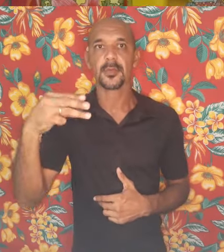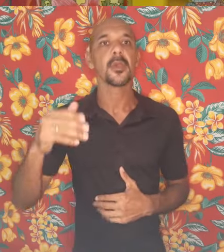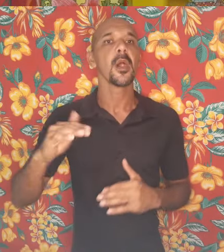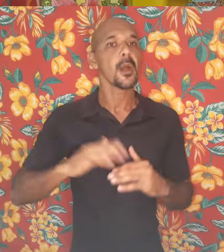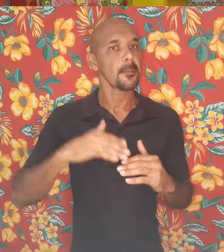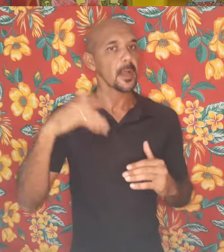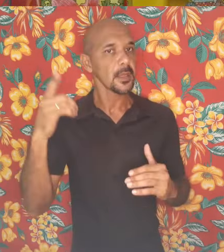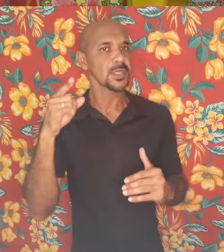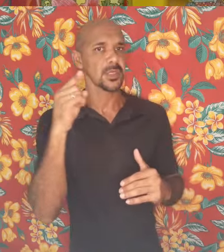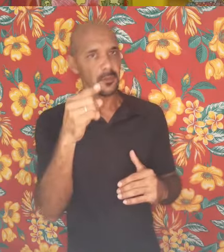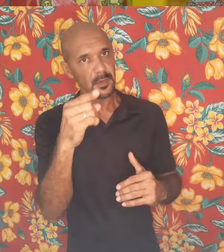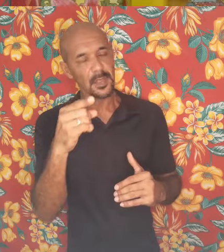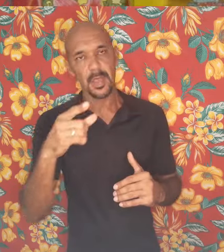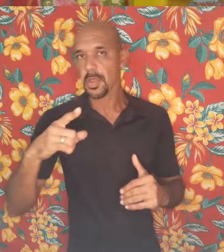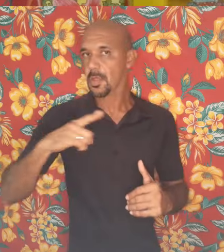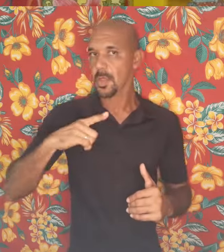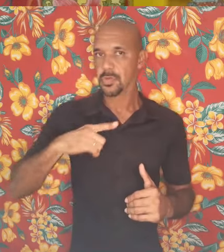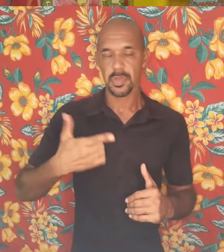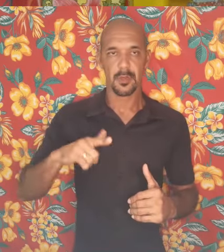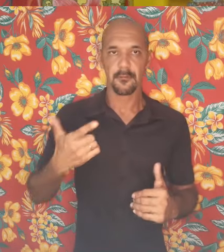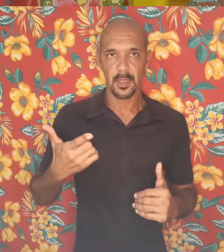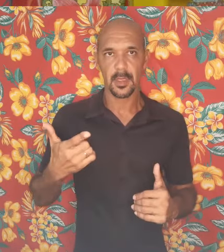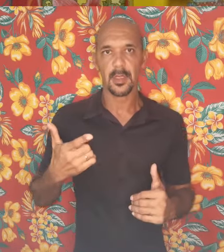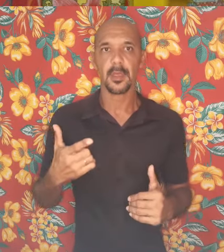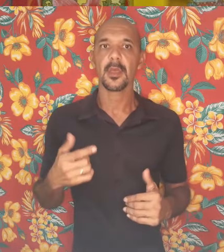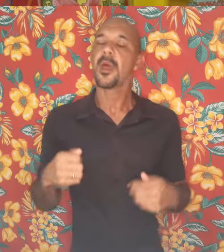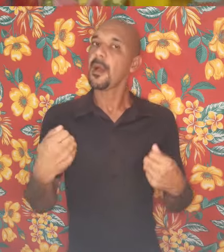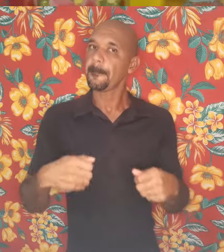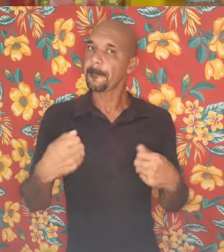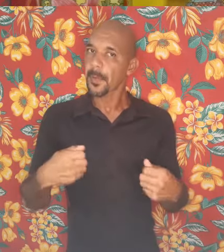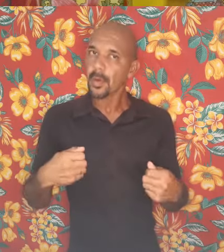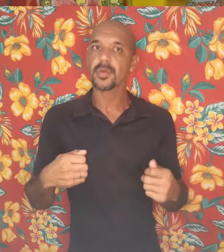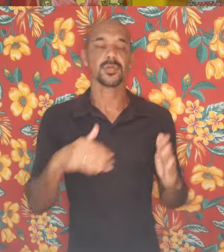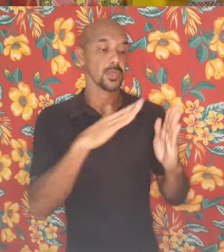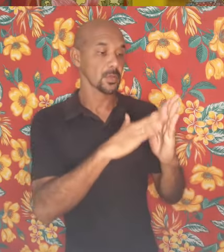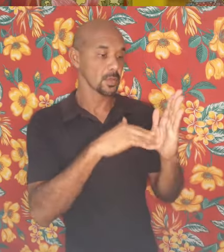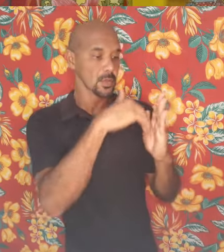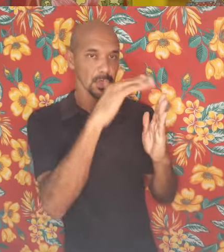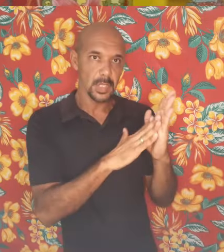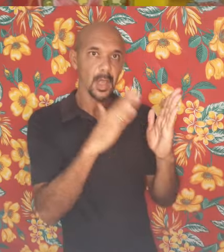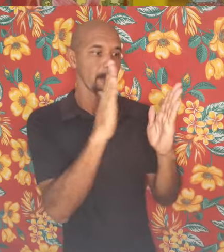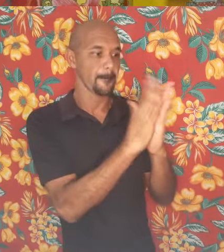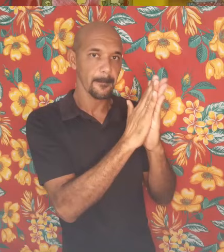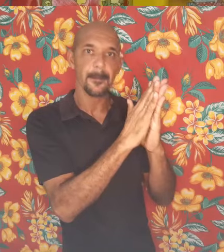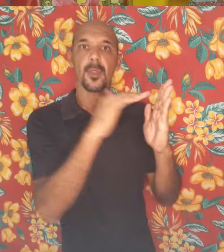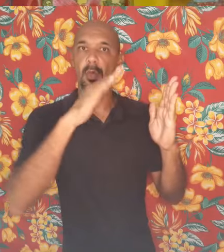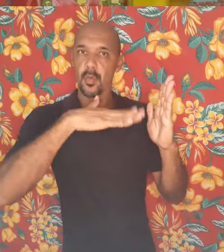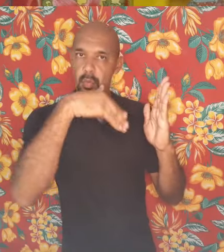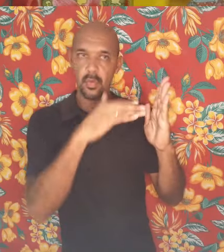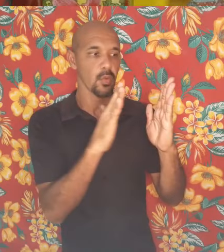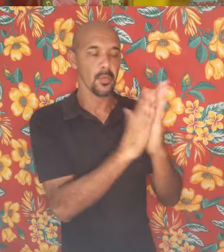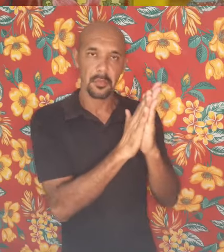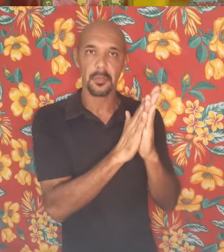mesmo assim você não tiver um isopor que seja muito largo, você pode colar várias placas e depois recortar,